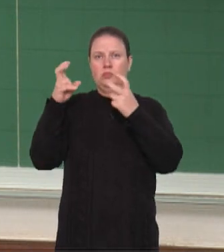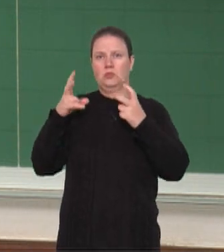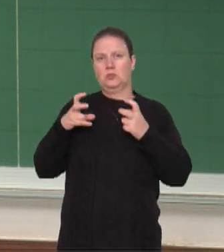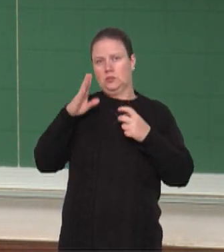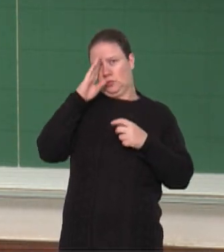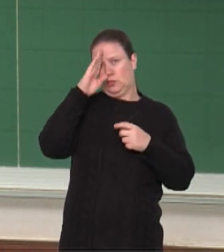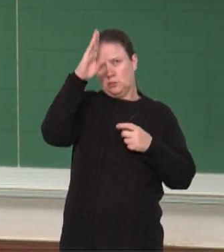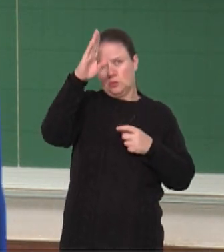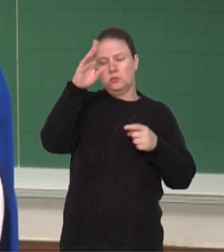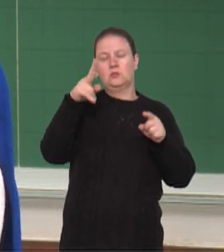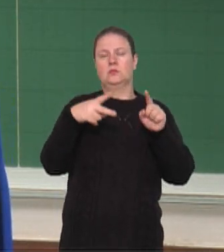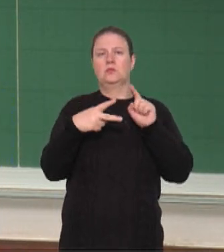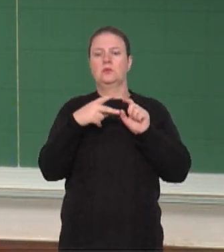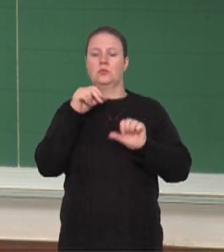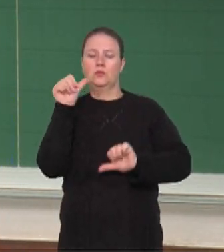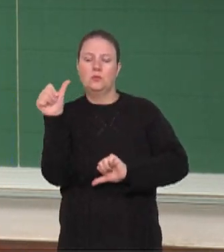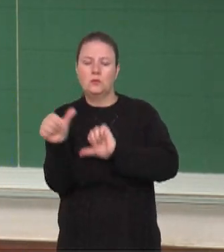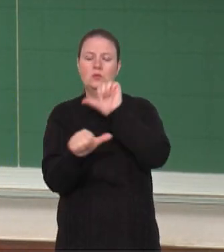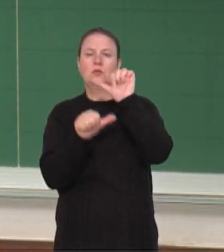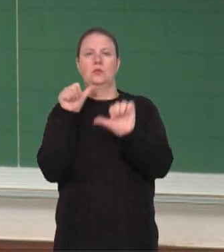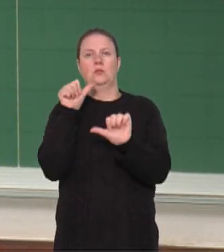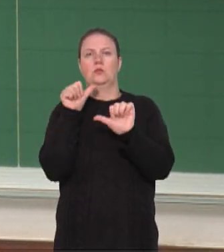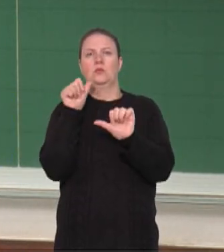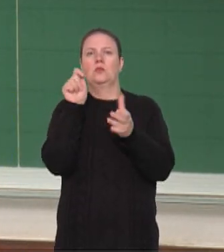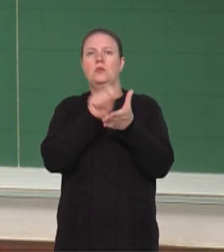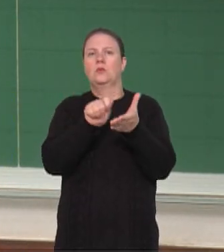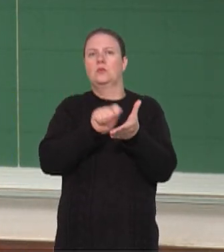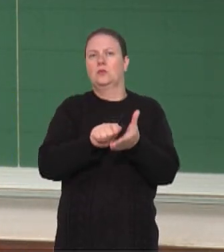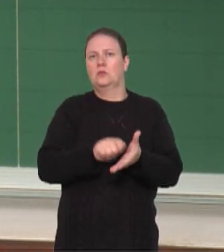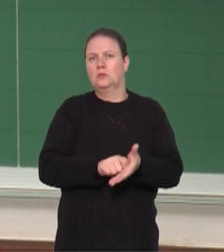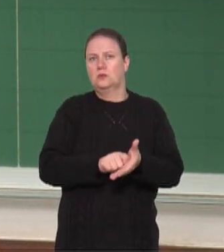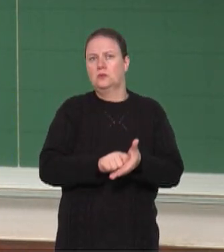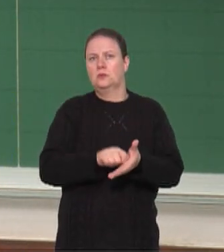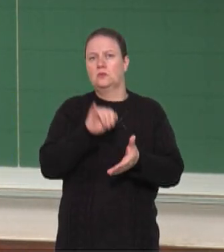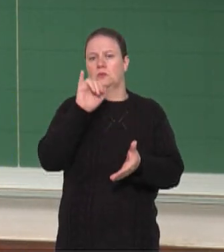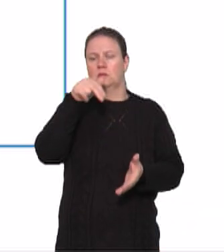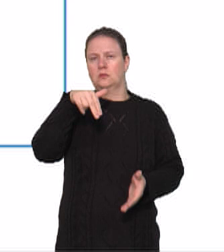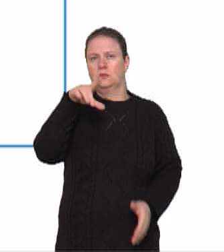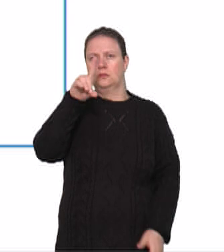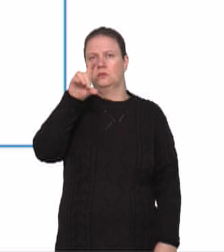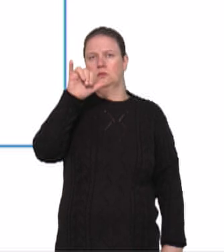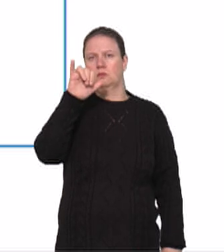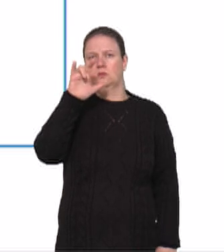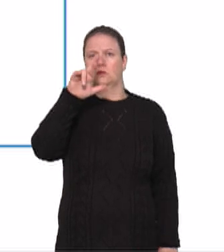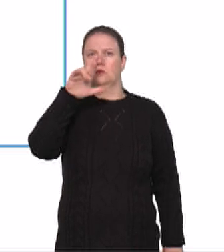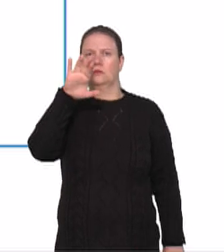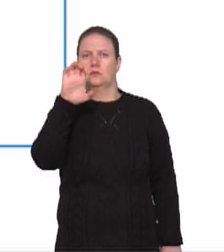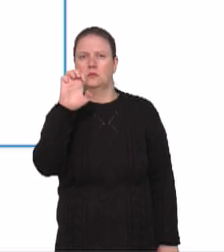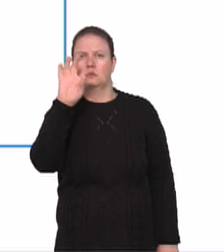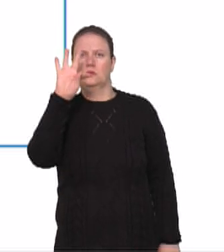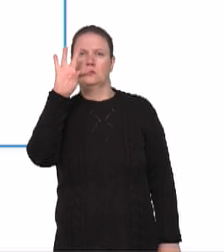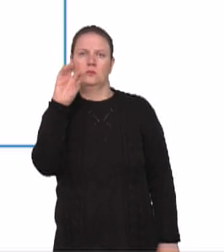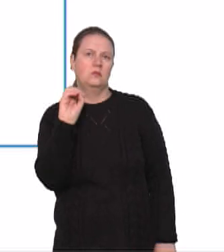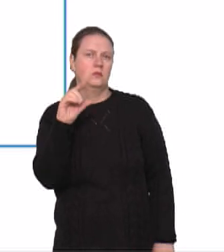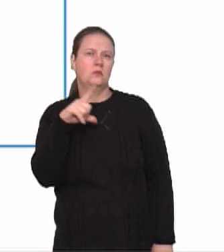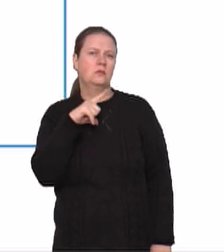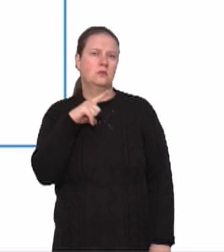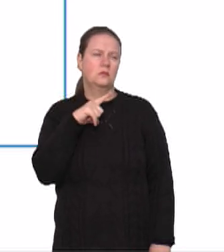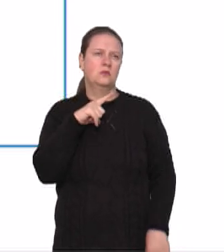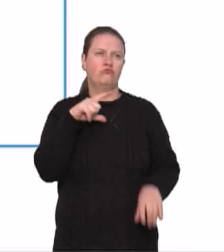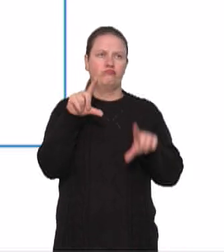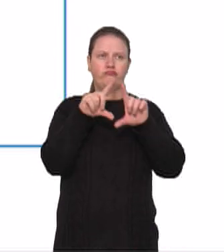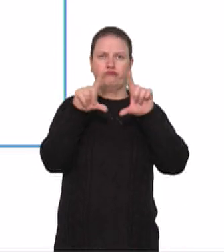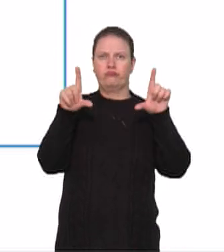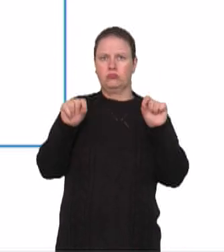discurso direto e vão passá-los, transcrevê-los para o discurso indireto. Então, vocês têm ali o fragmento, né,